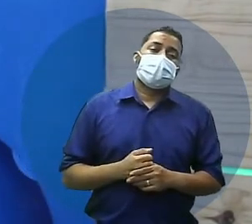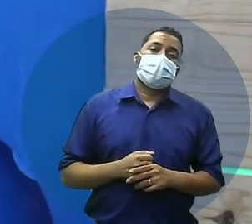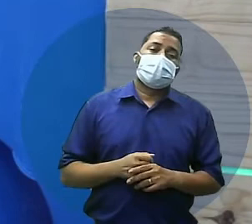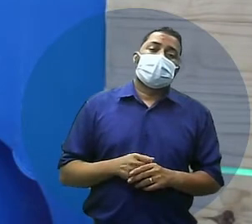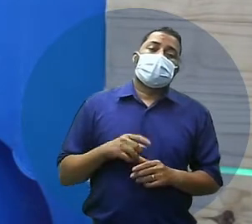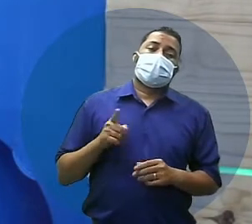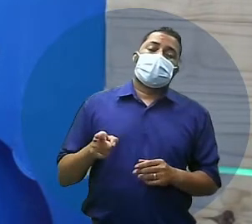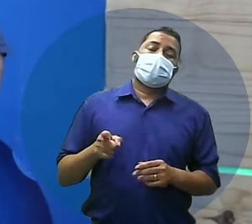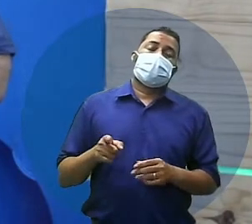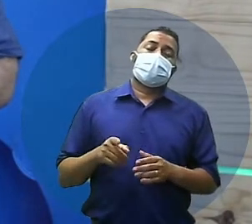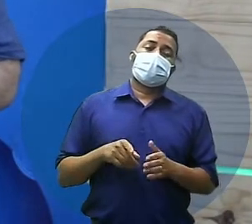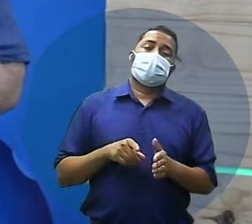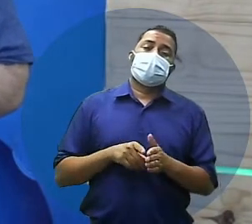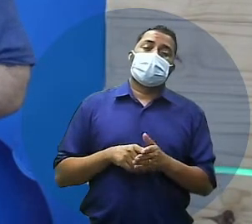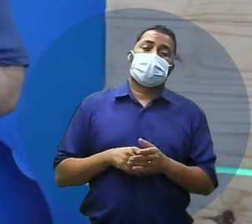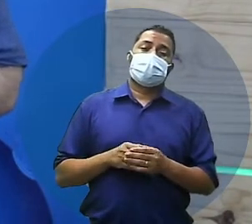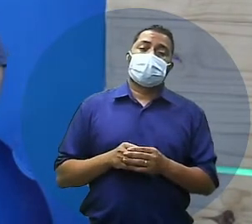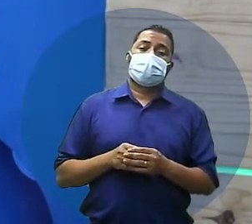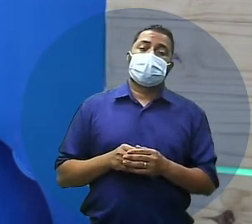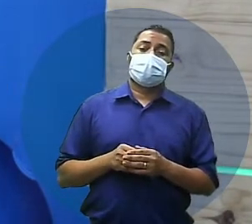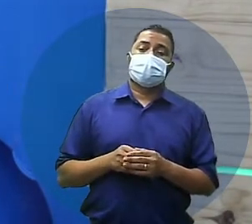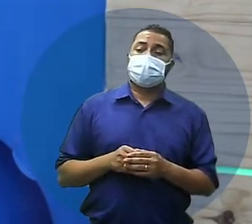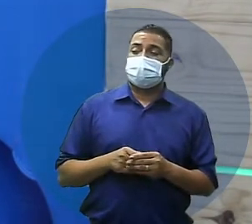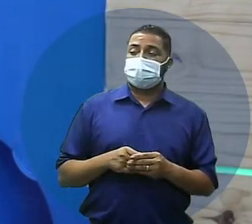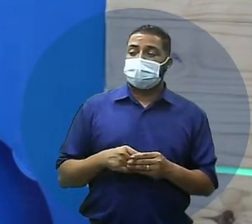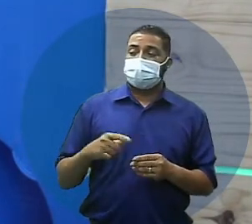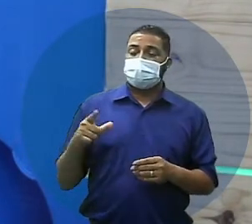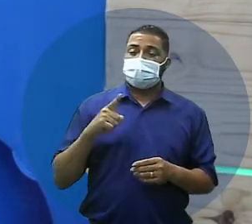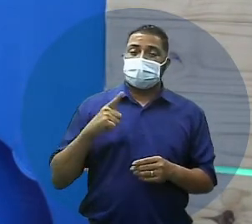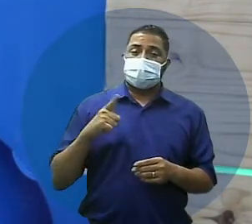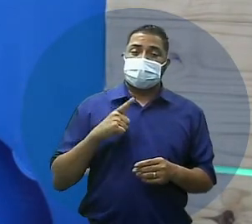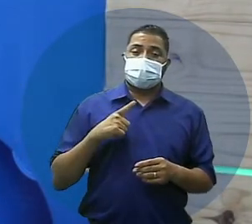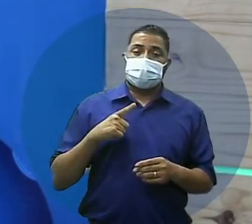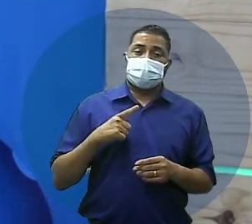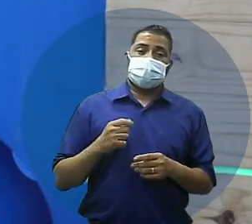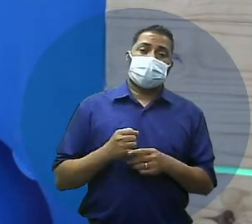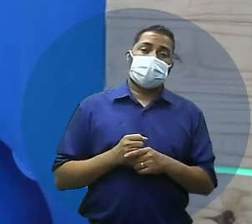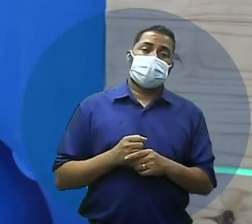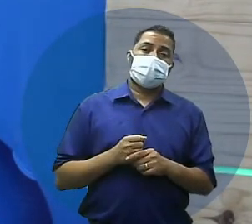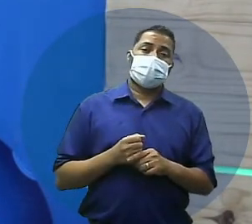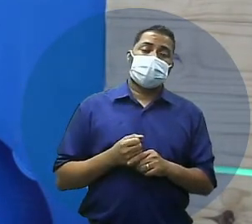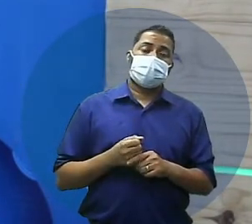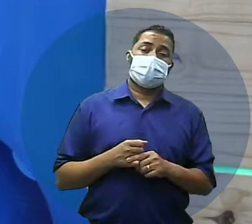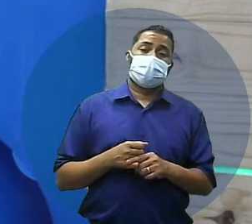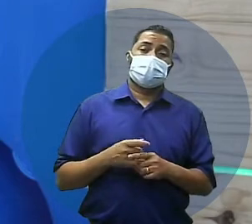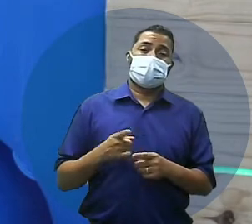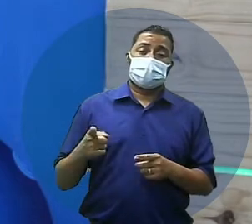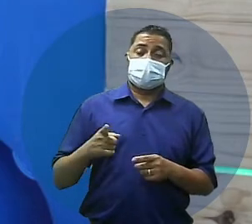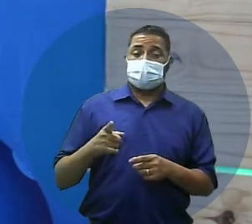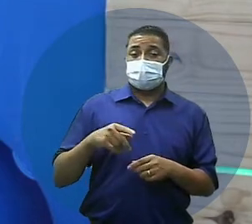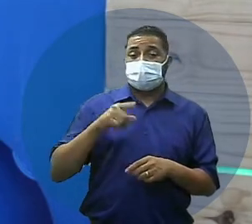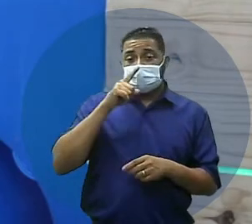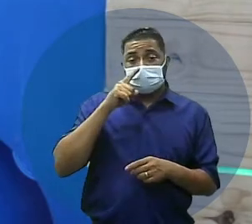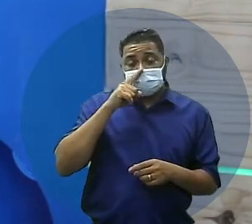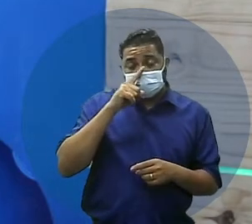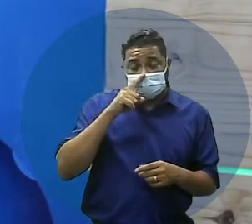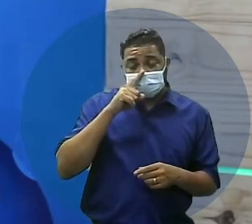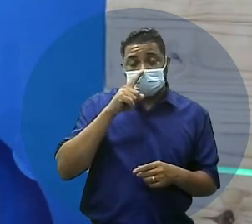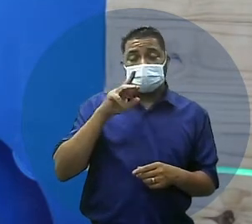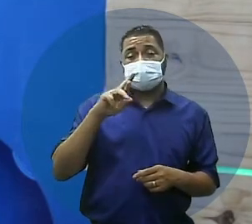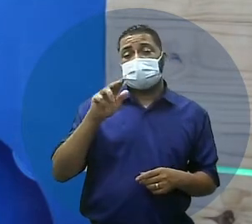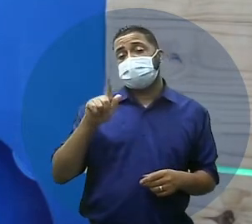enquadrado nessa questão do Serviço de Segurança Nacional como figura muito perigosa para o